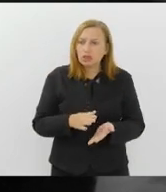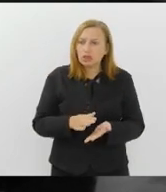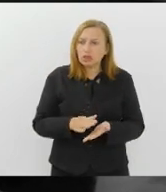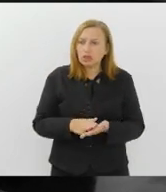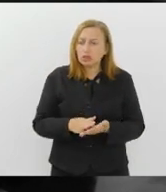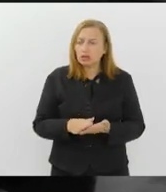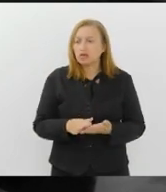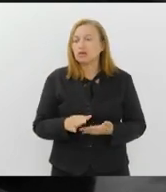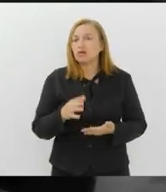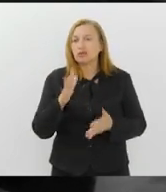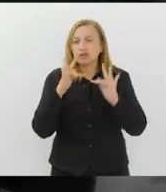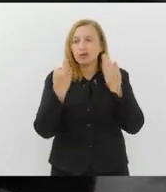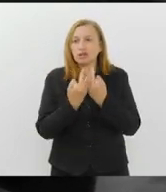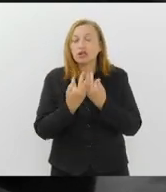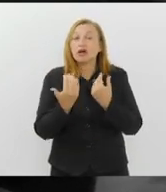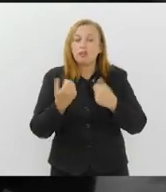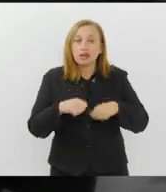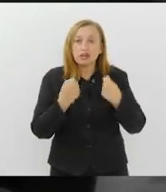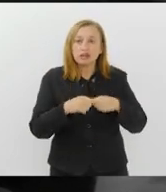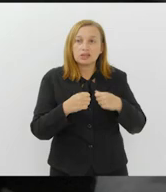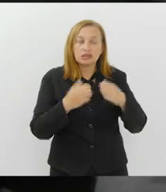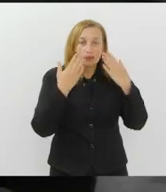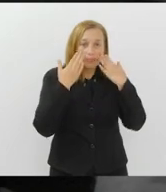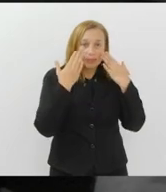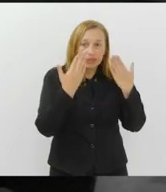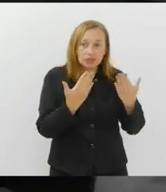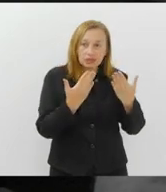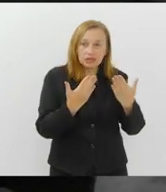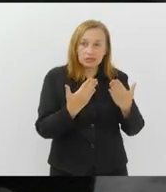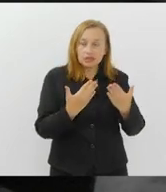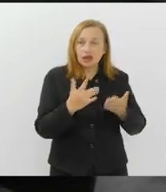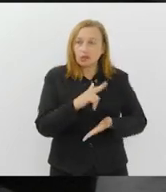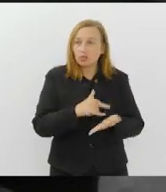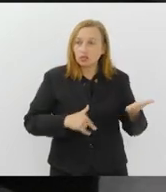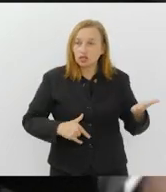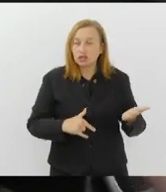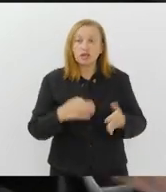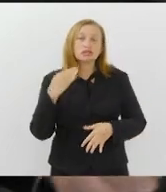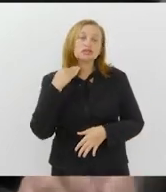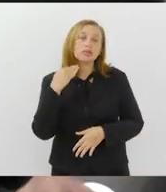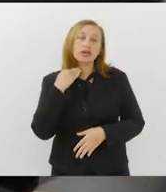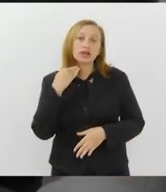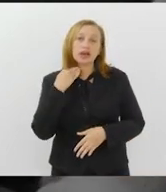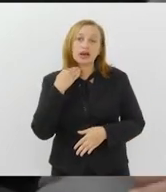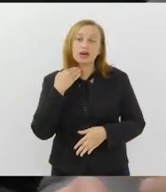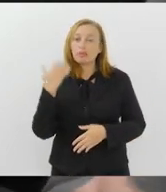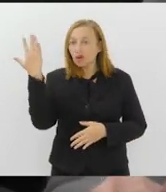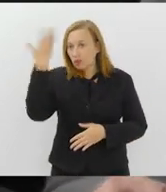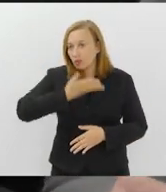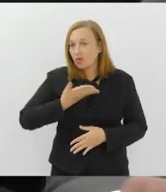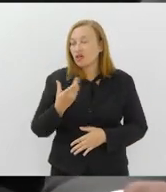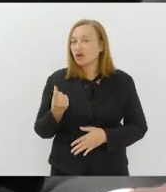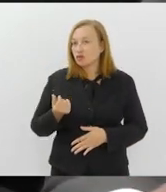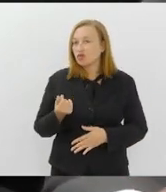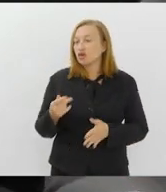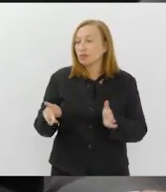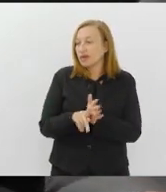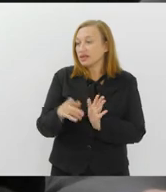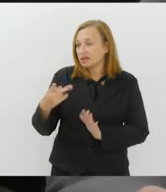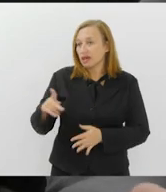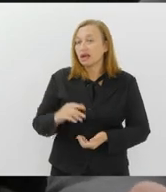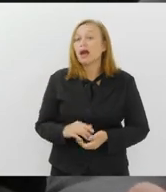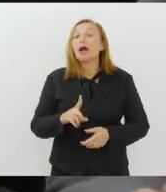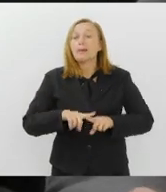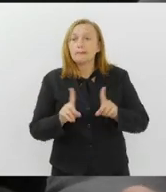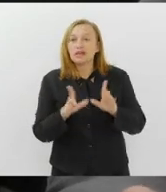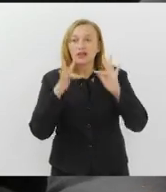a família não apresentar esse extrato bancário. Eu não sei aonde que eles fundamentam essa exigência, mas as famílias são obrigadas